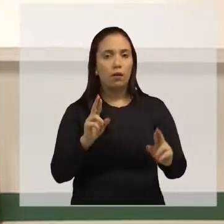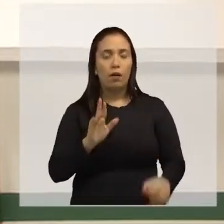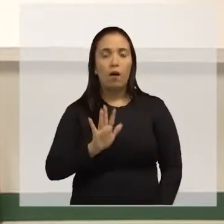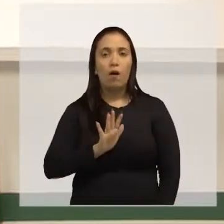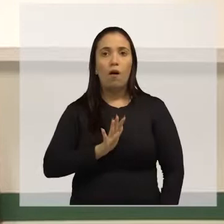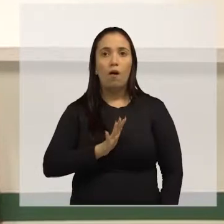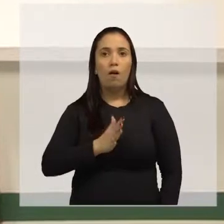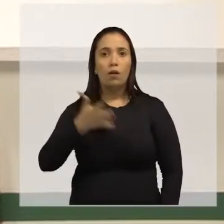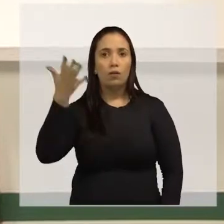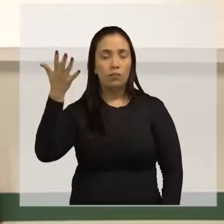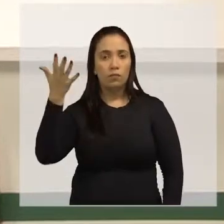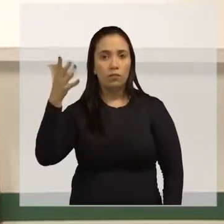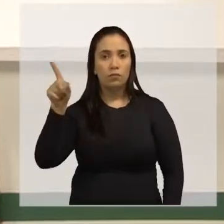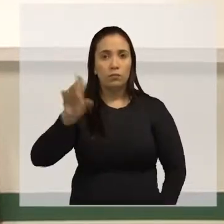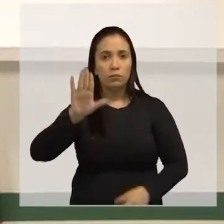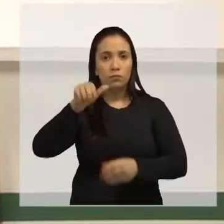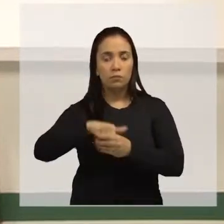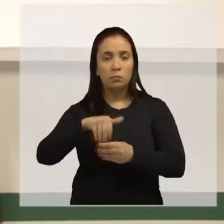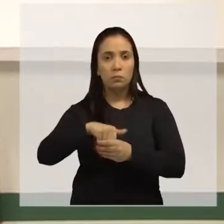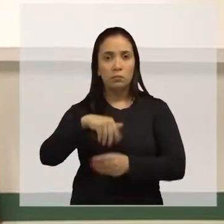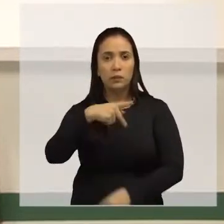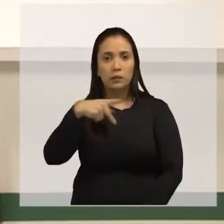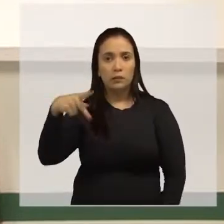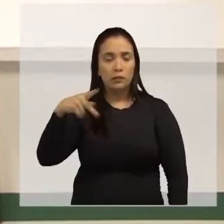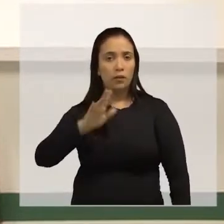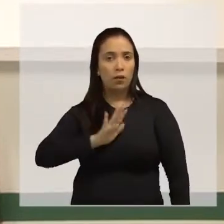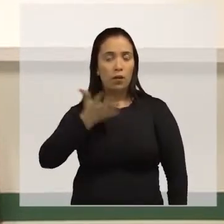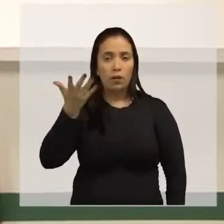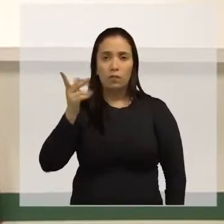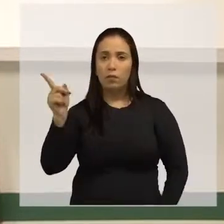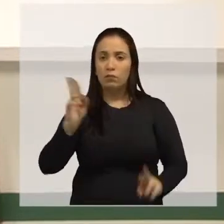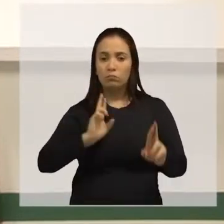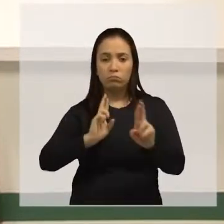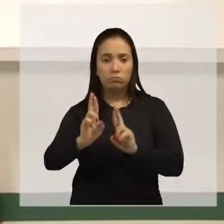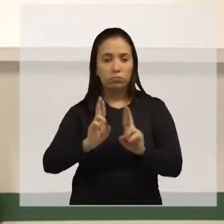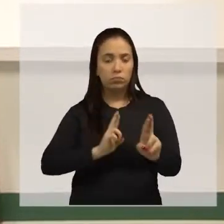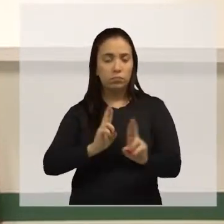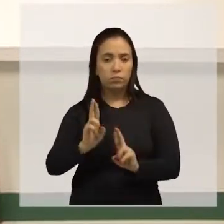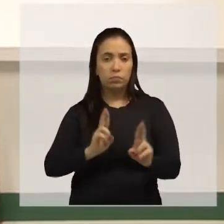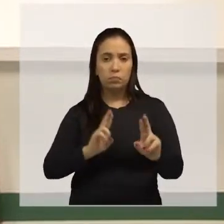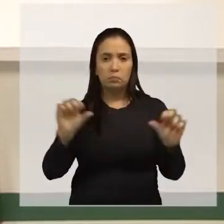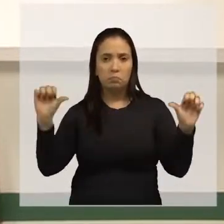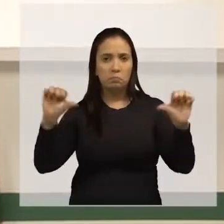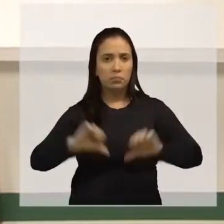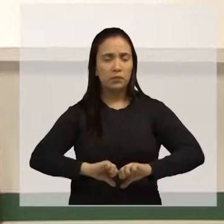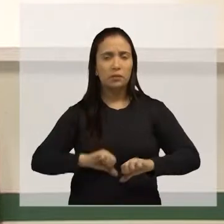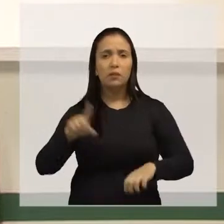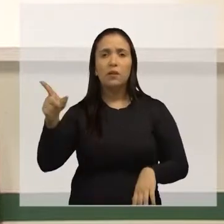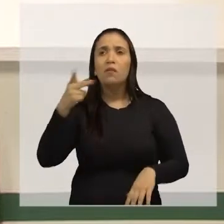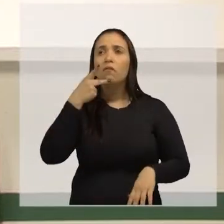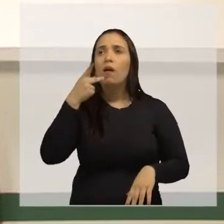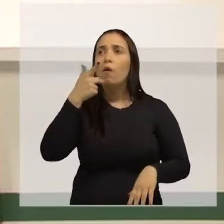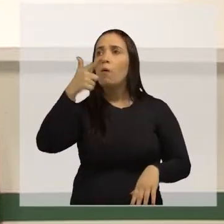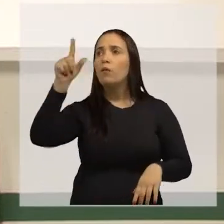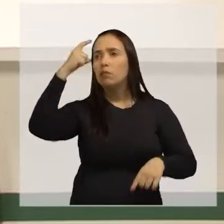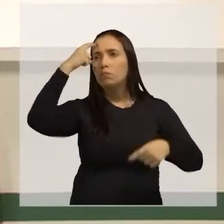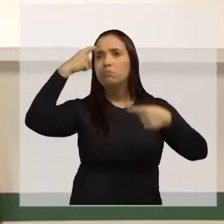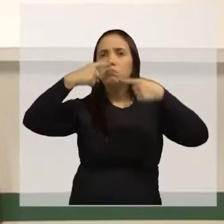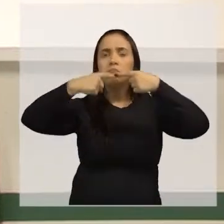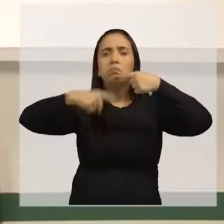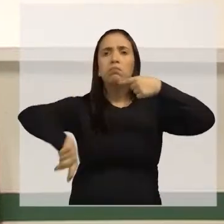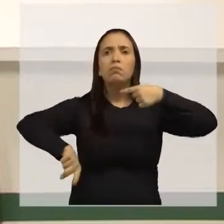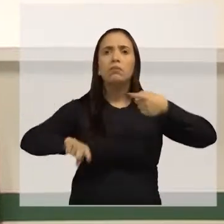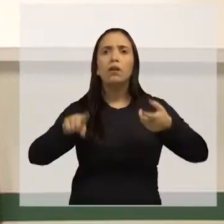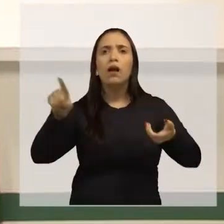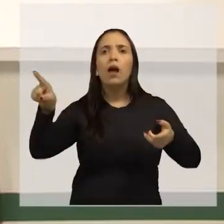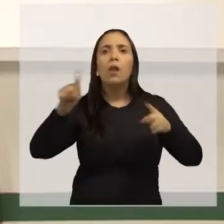de um pré-candidato a presidente na história desse país. Mais desastrosa. Fora da realidade. Totalmente fora da realidade. O homem que ele não tem